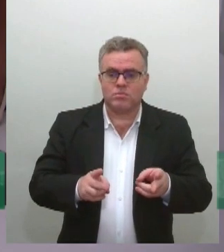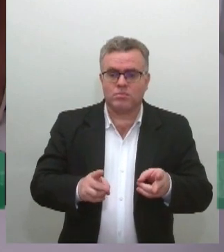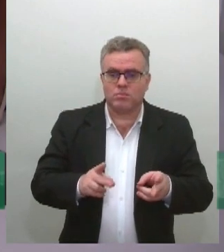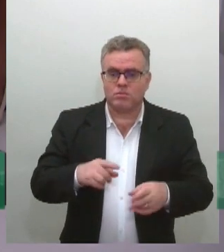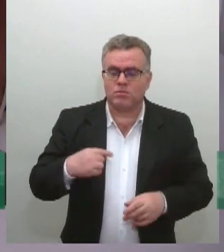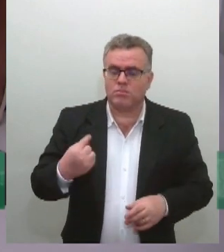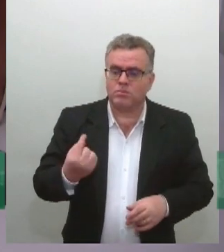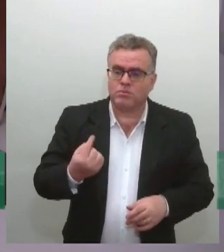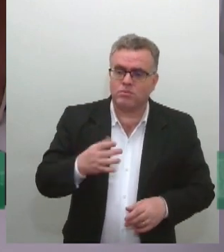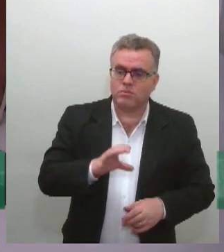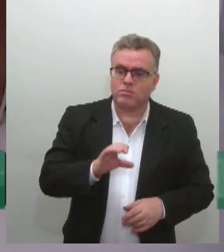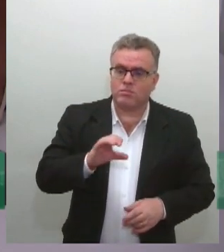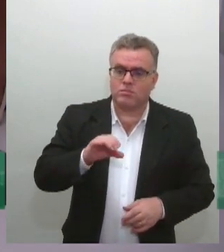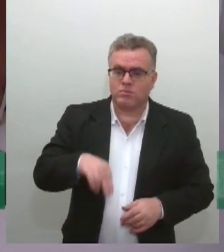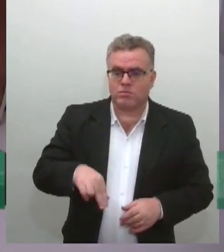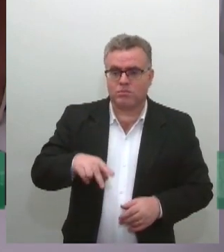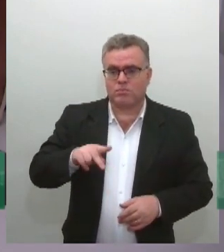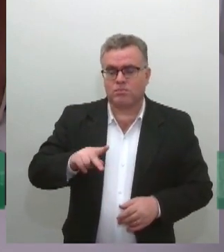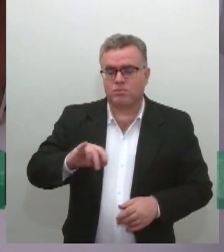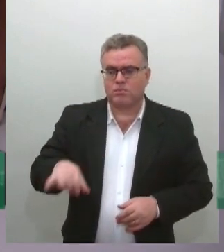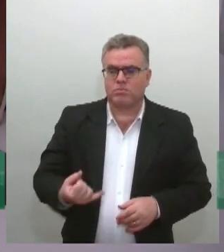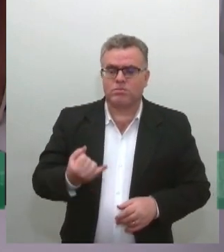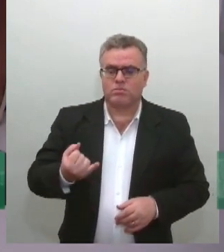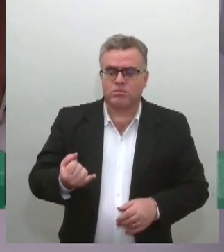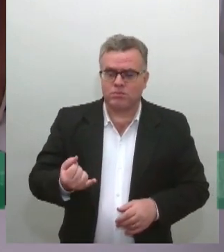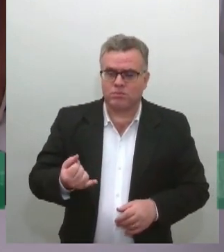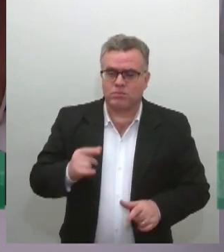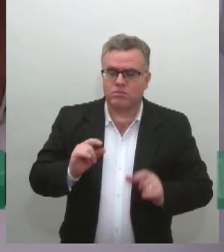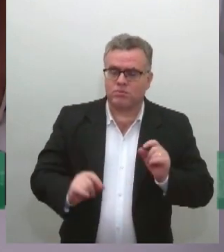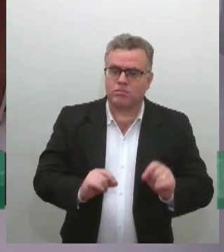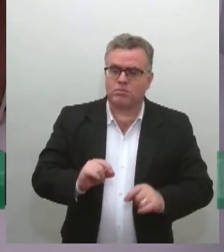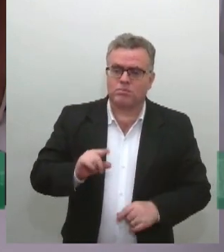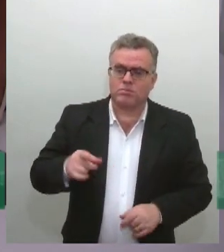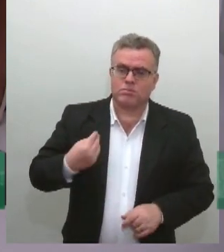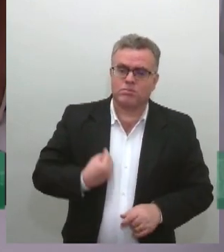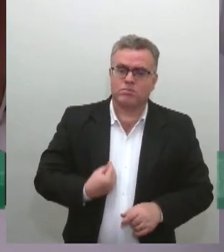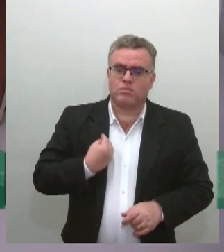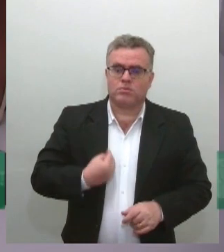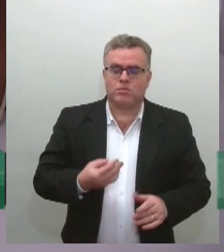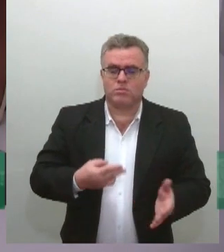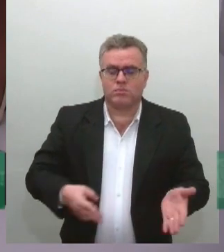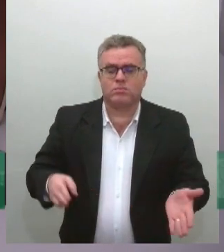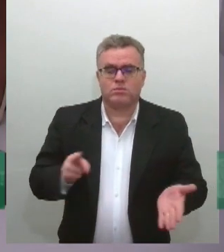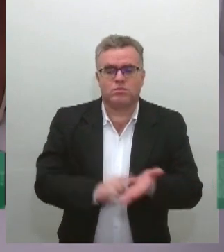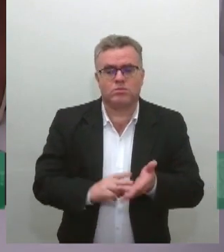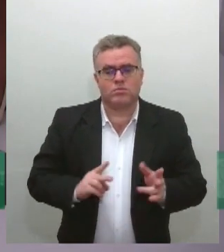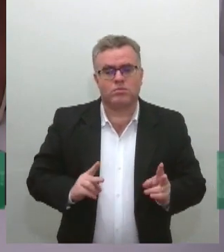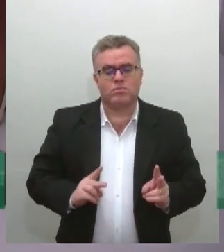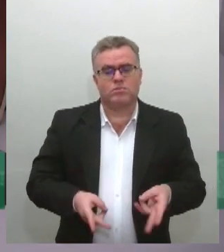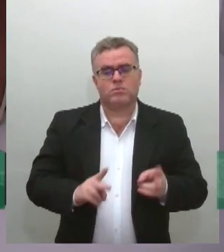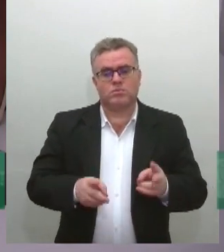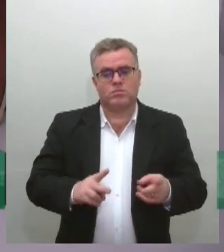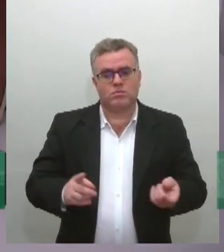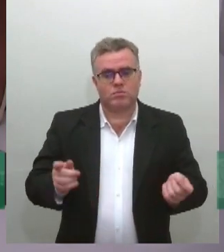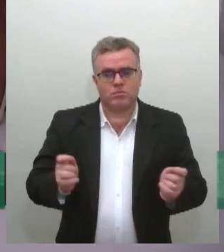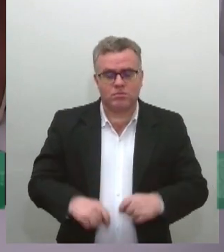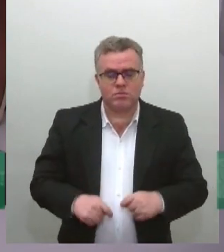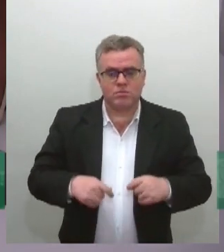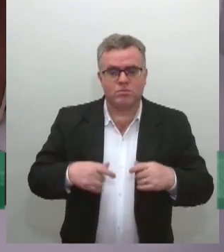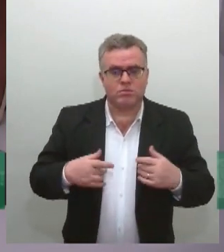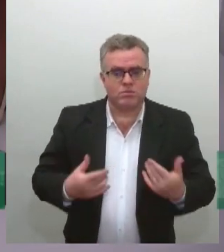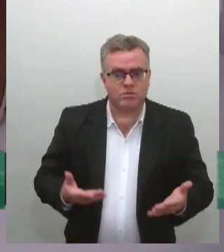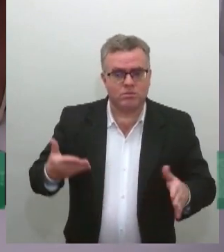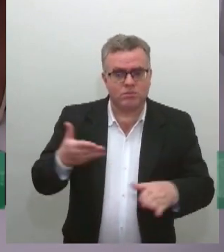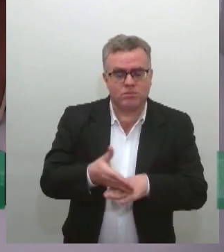muitas vezes fica impossibilitado de participar por conta disso. Ou seja, são questões que ali na ponta, no trato, para acessar o recurso,